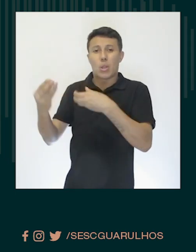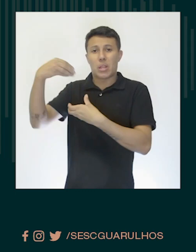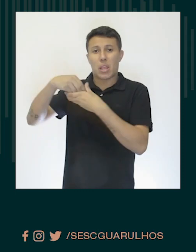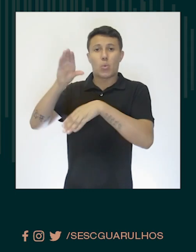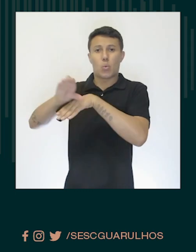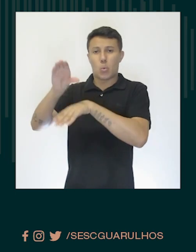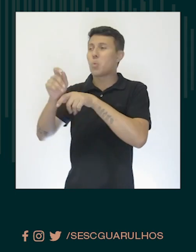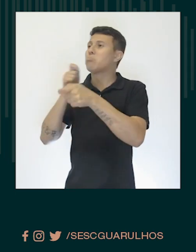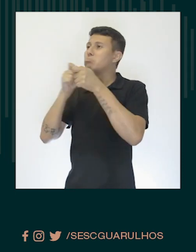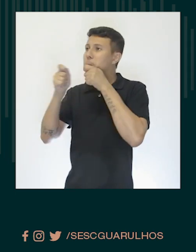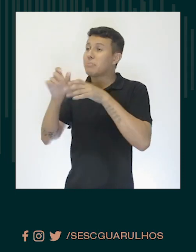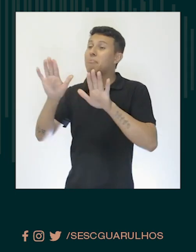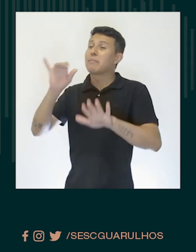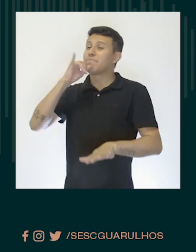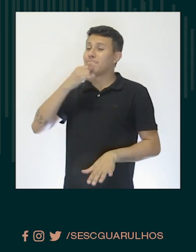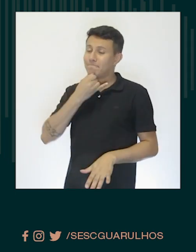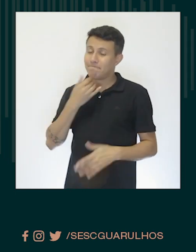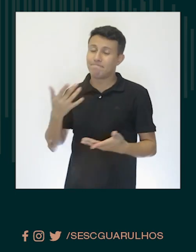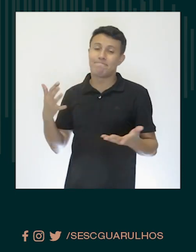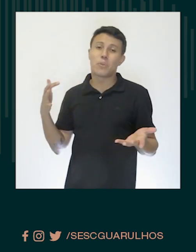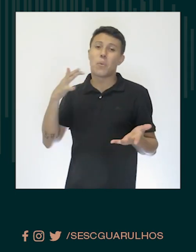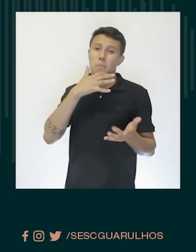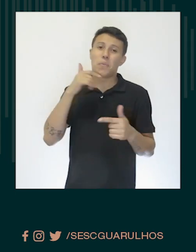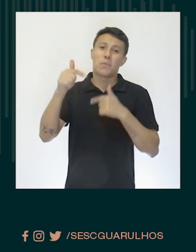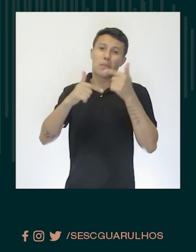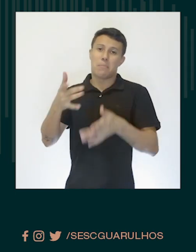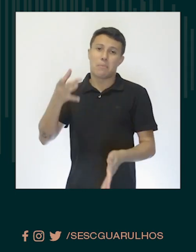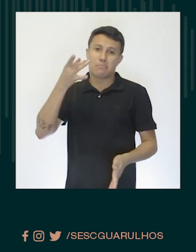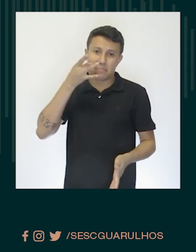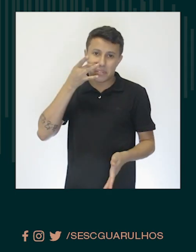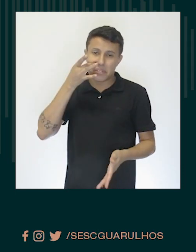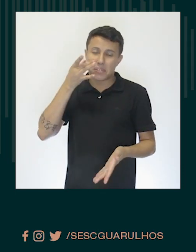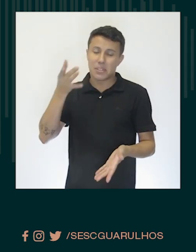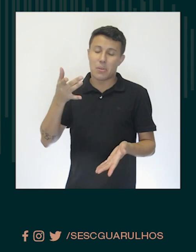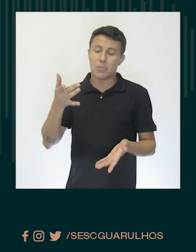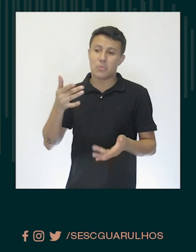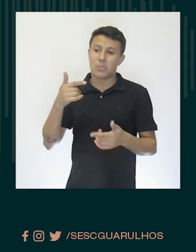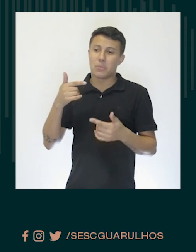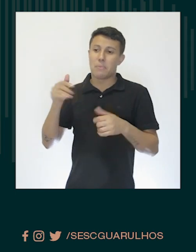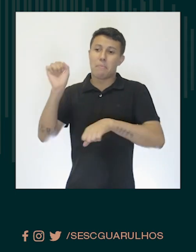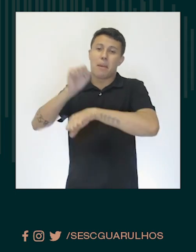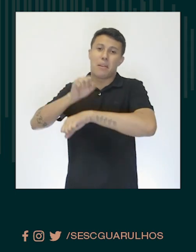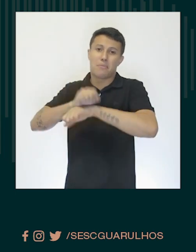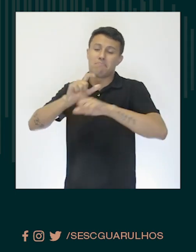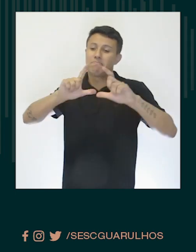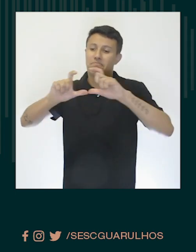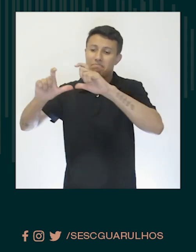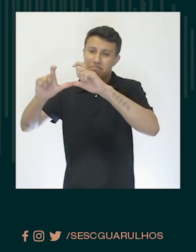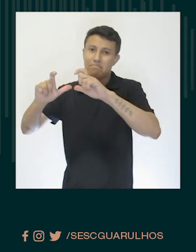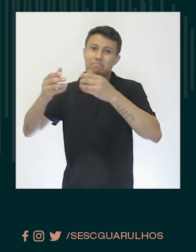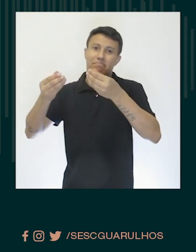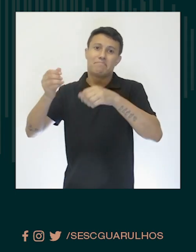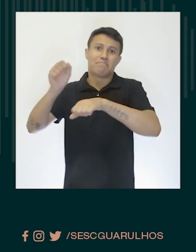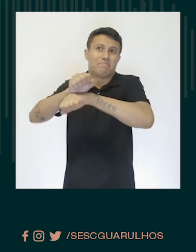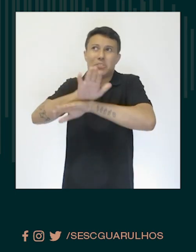Infelizmente, realmente, o meu trabalho presencial como fotógrafa, ele está realmente